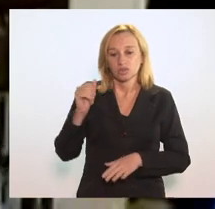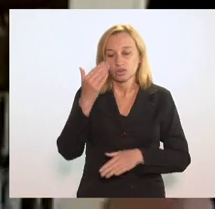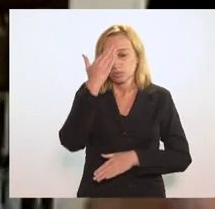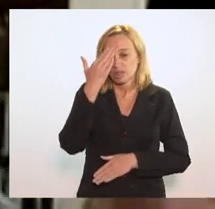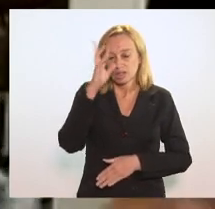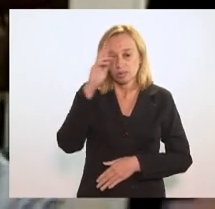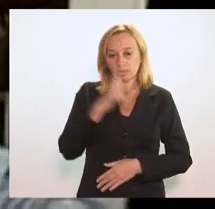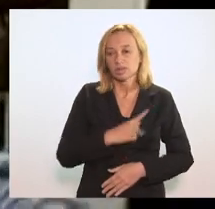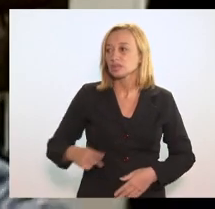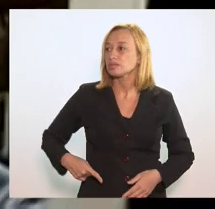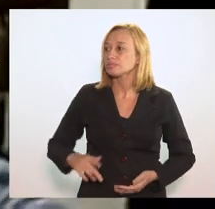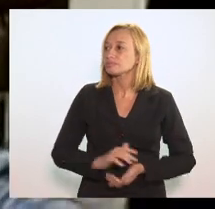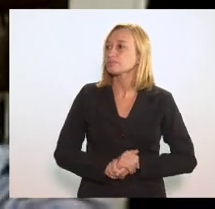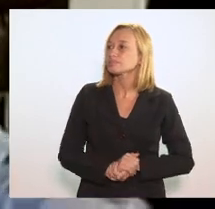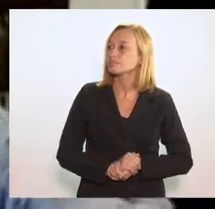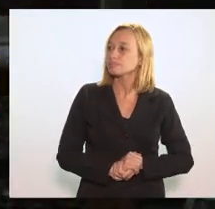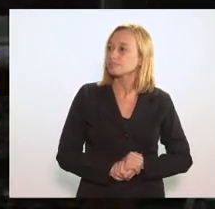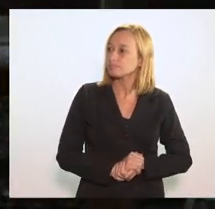obrigado, presidente.